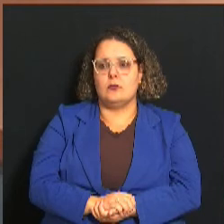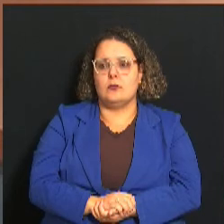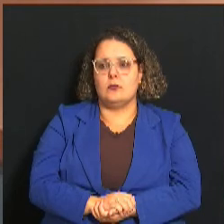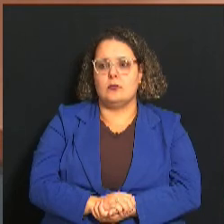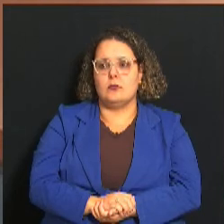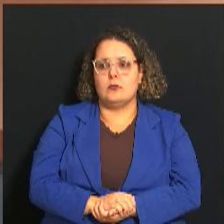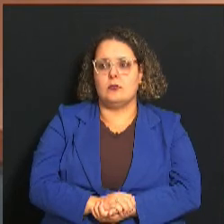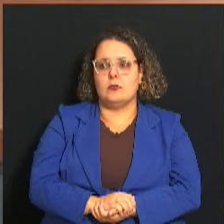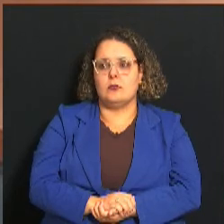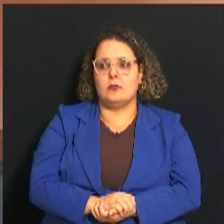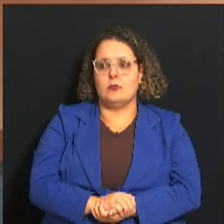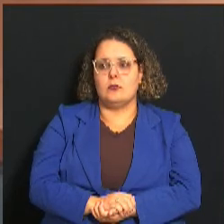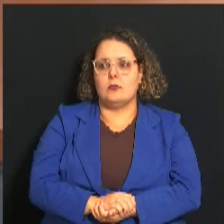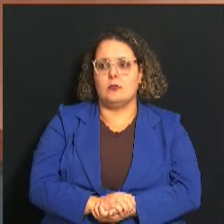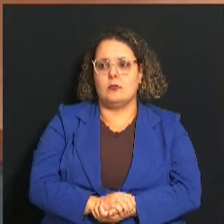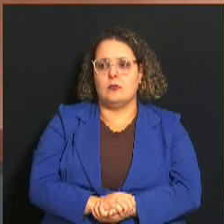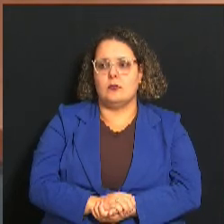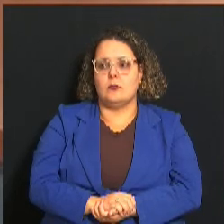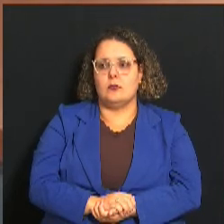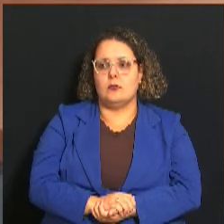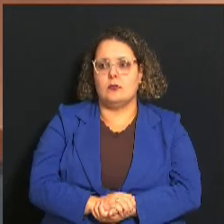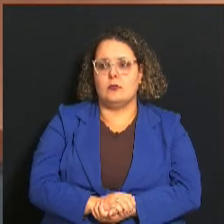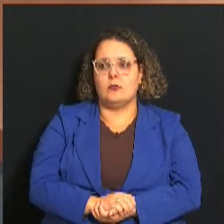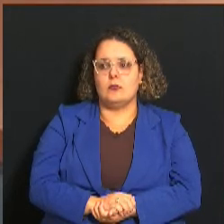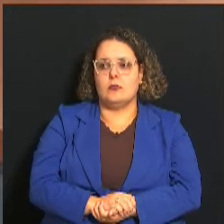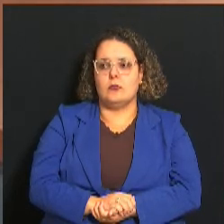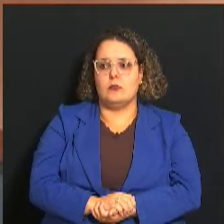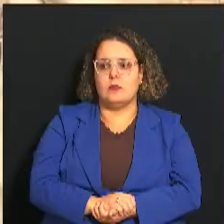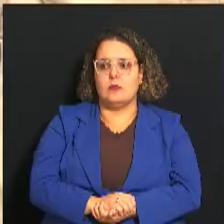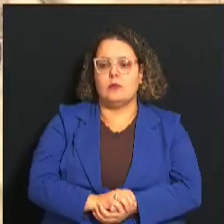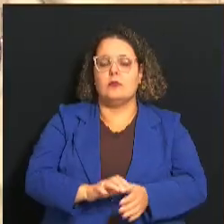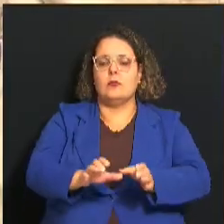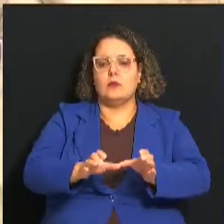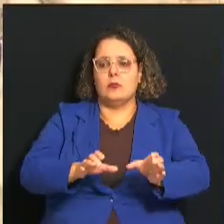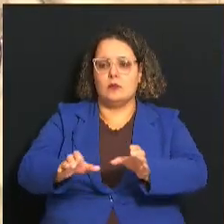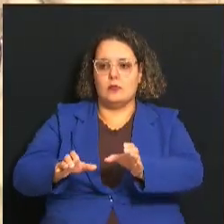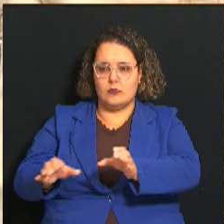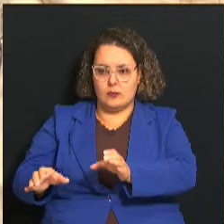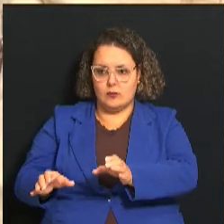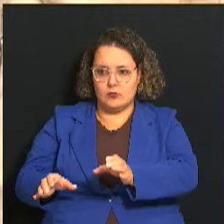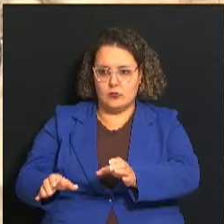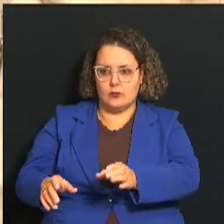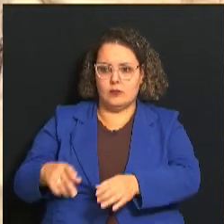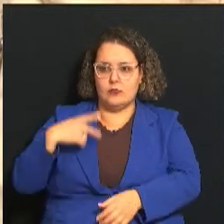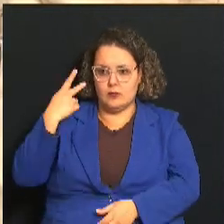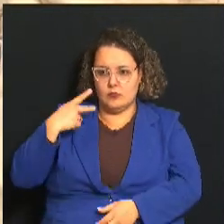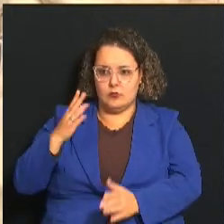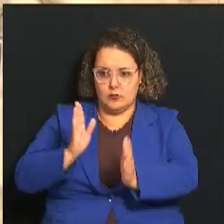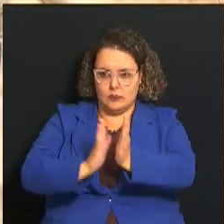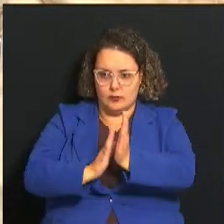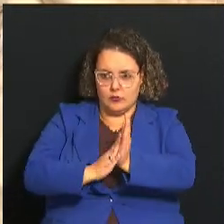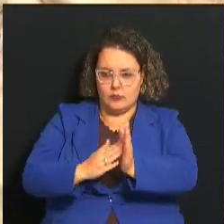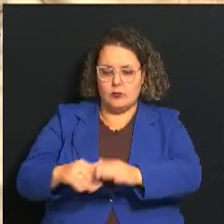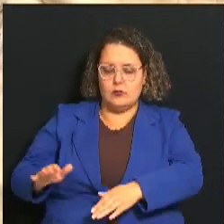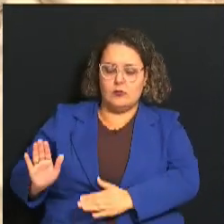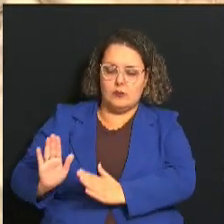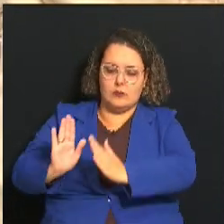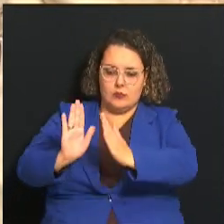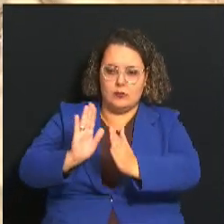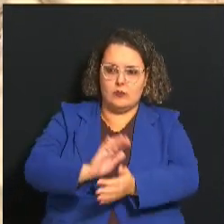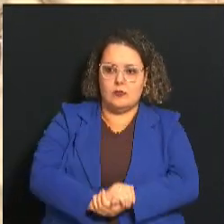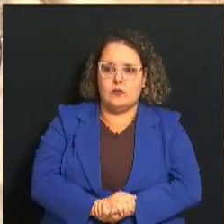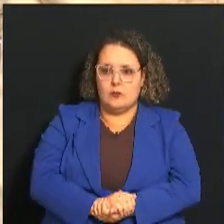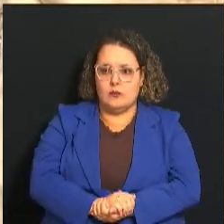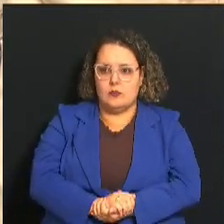Vamos lá. Vamos lá. Um coordenador, que é o vereador que propôs a frente, certo? O